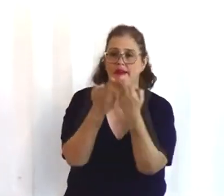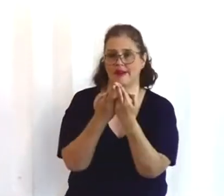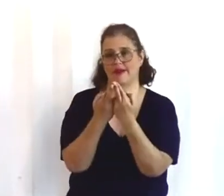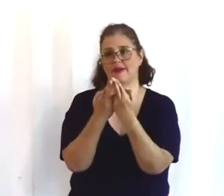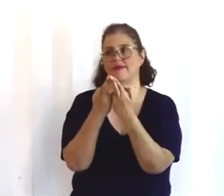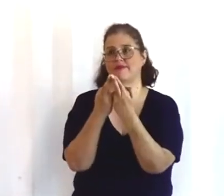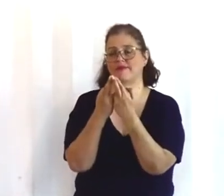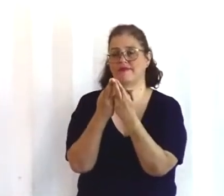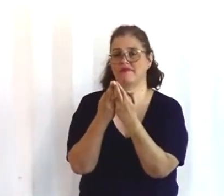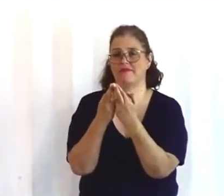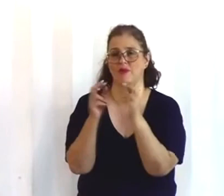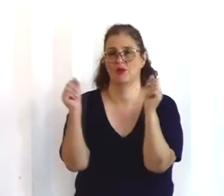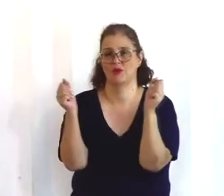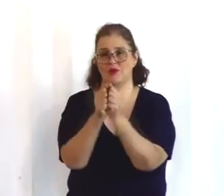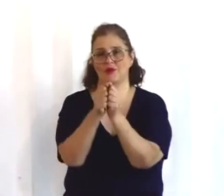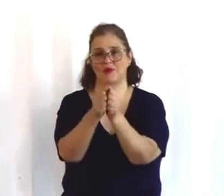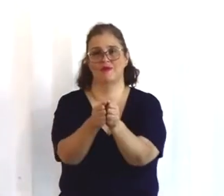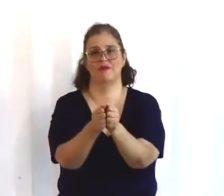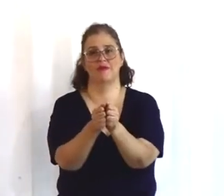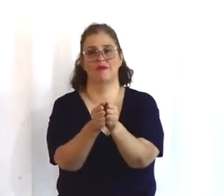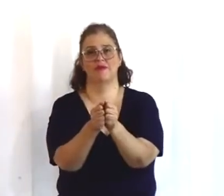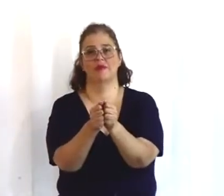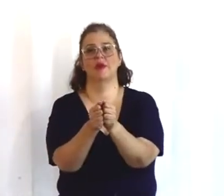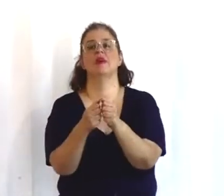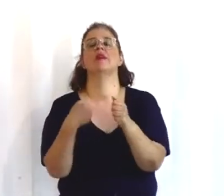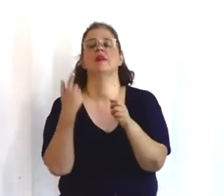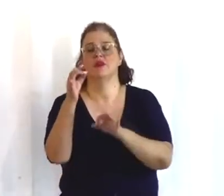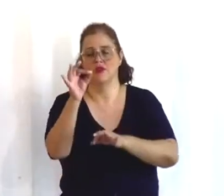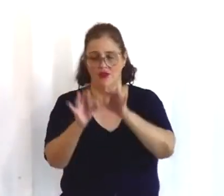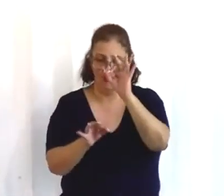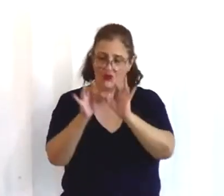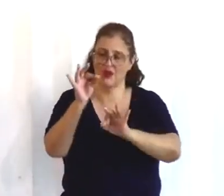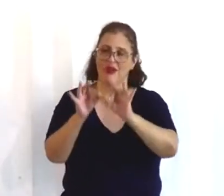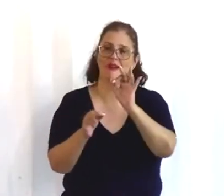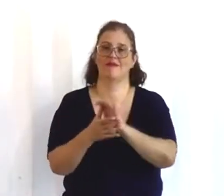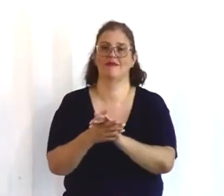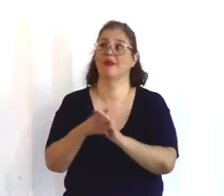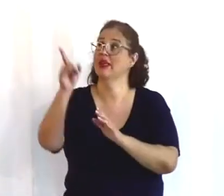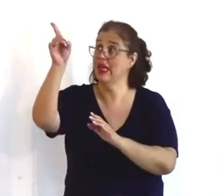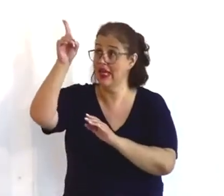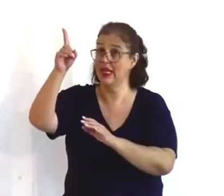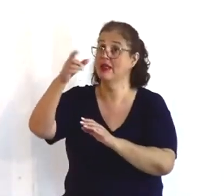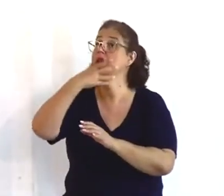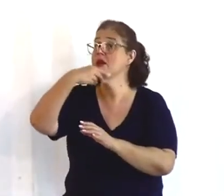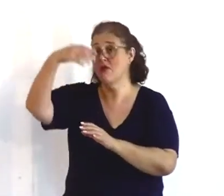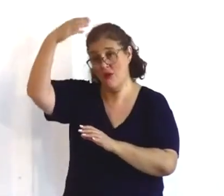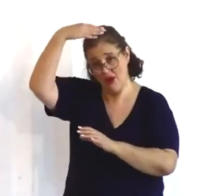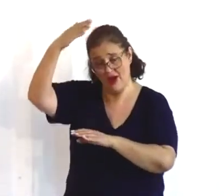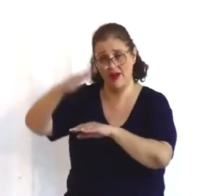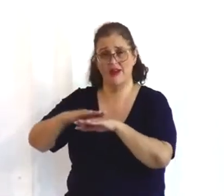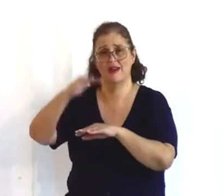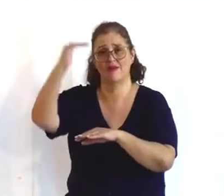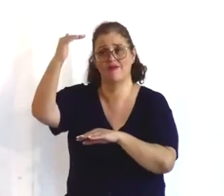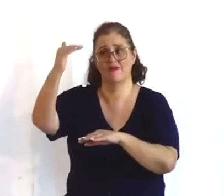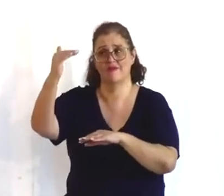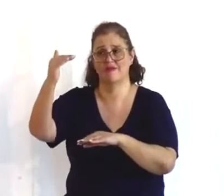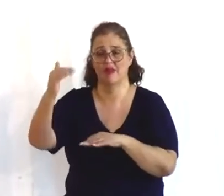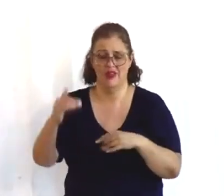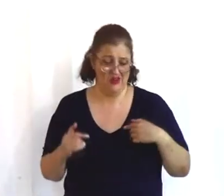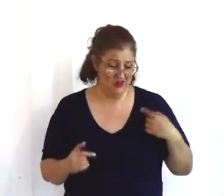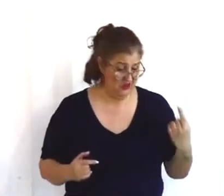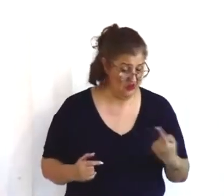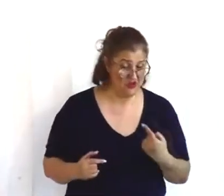ele haveremos de trabalhar, de julgar com todas as nações. Ele é o Rei dos Reis, nós somos seus senhores. Os irmãos viram a leitura que eu